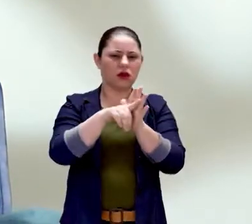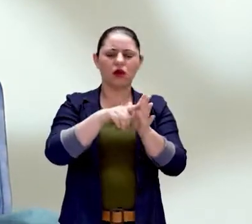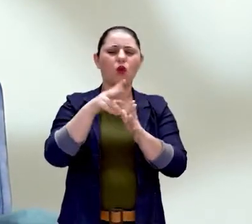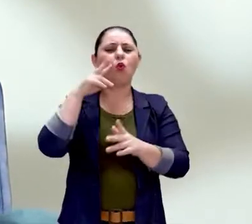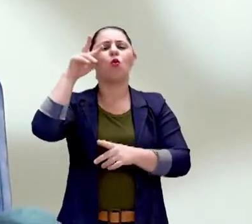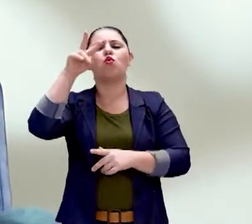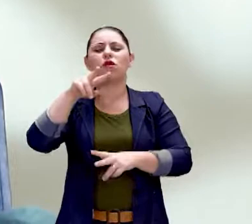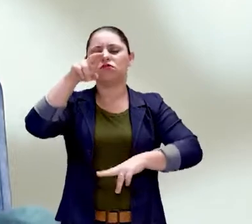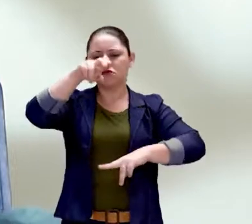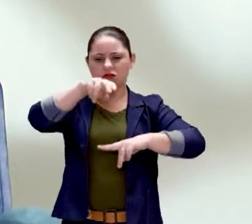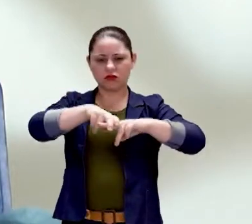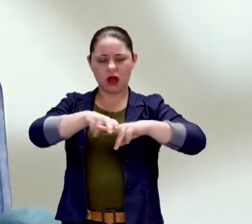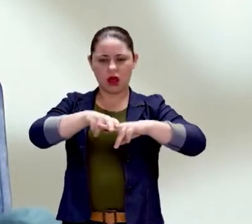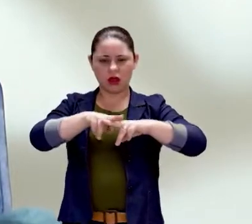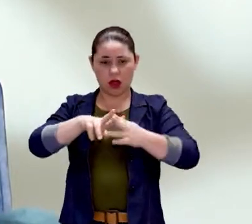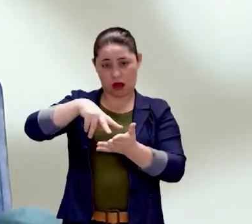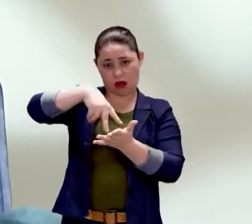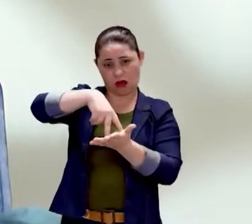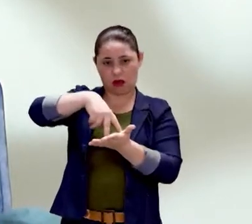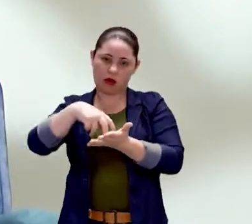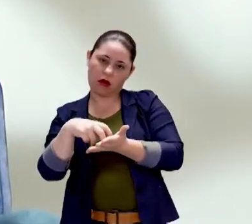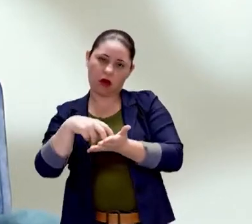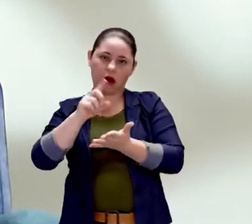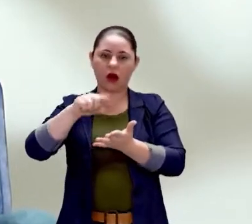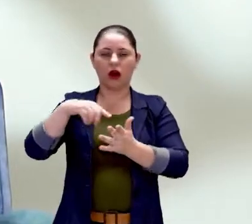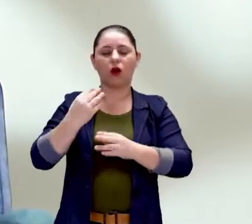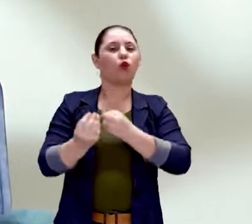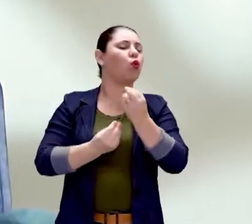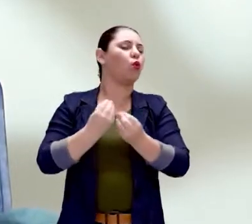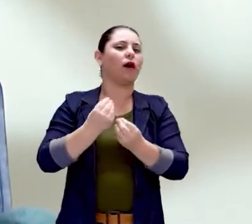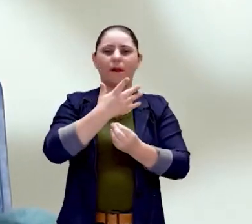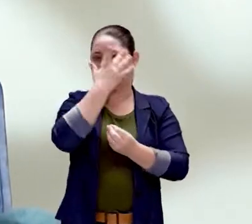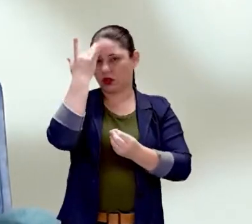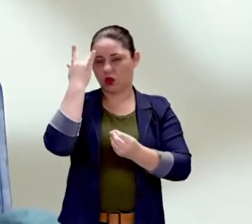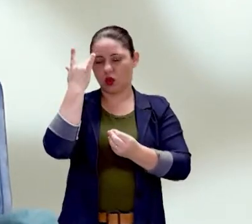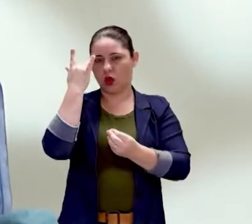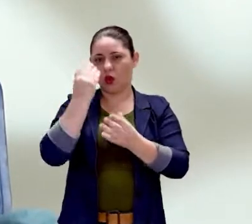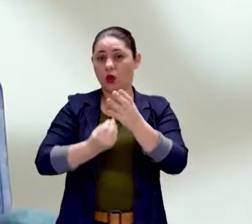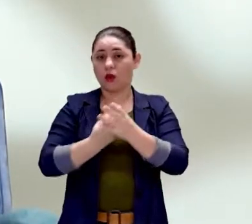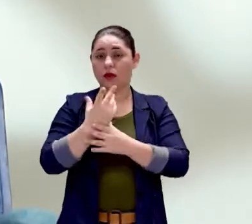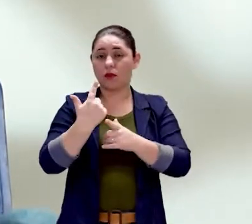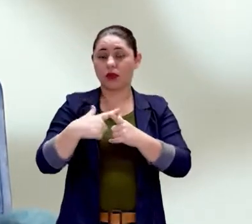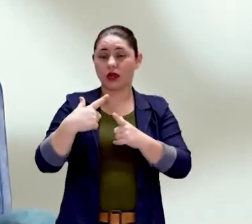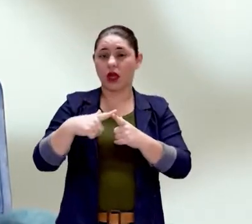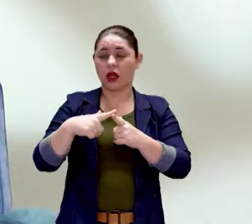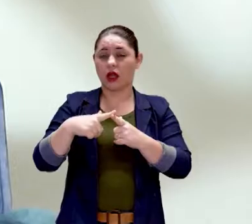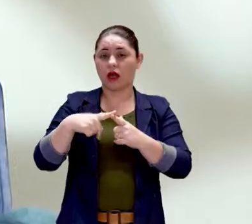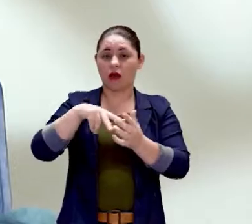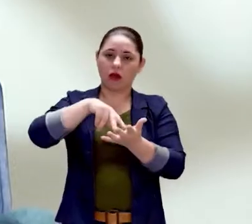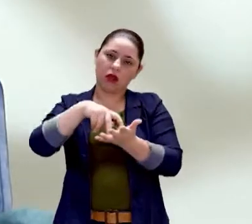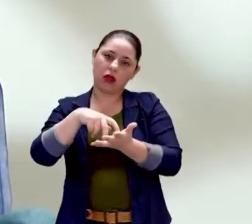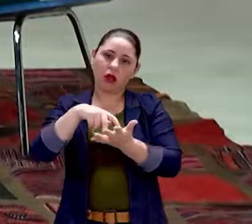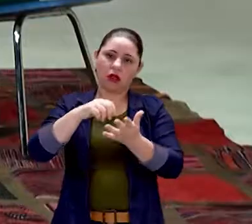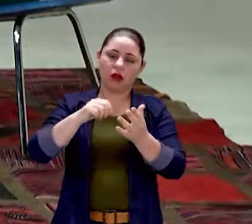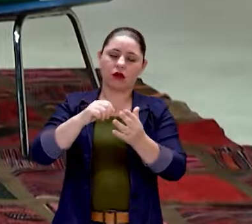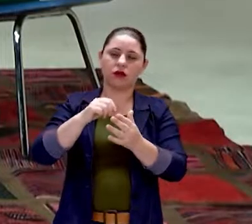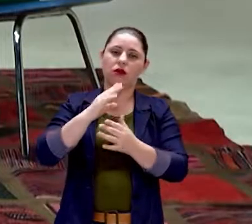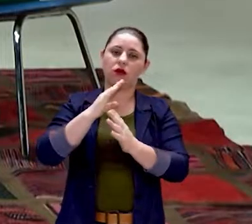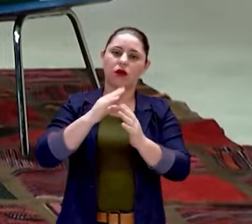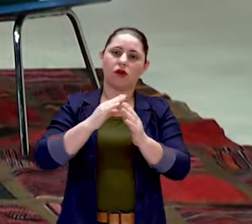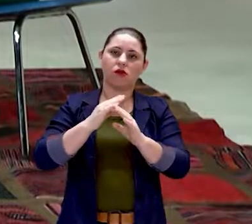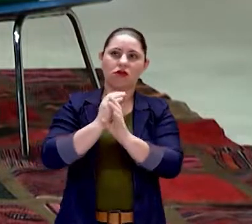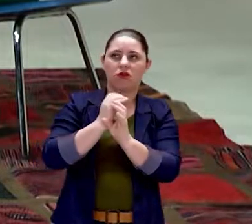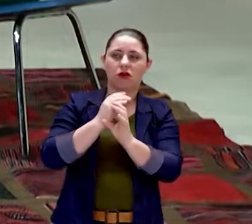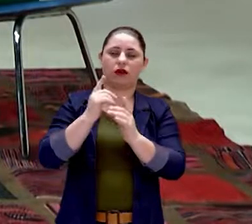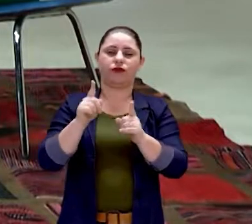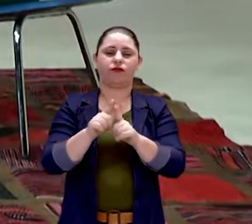a postura do paciente e não achou essa dor no ombro simples que a causa é a postura. Então a gente vira de ponta cabeça